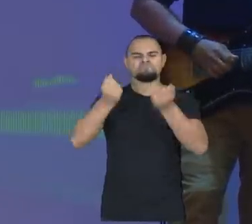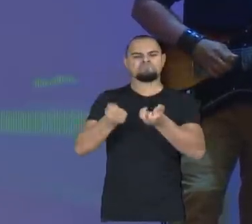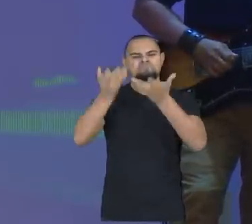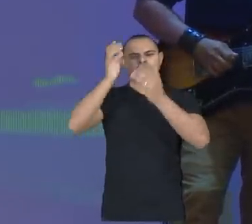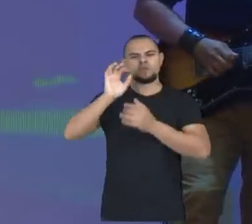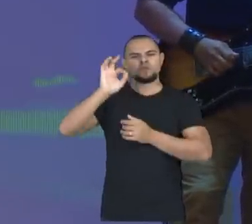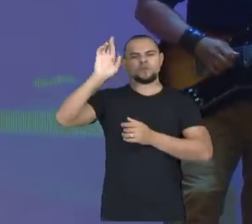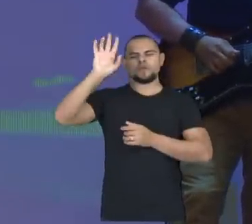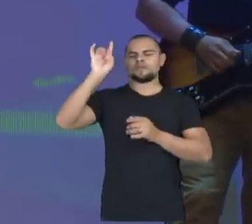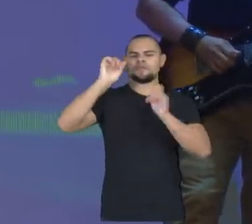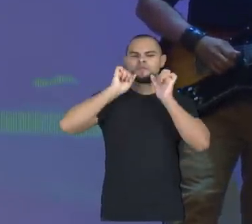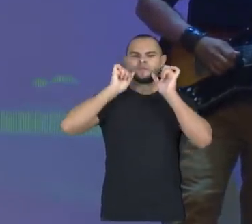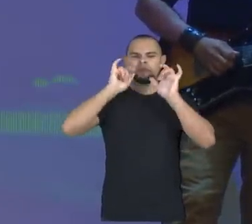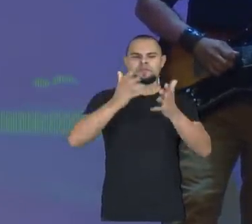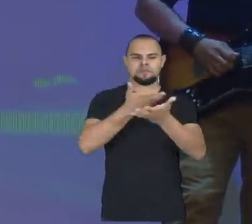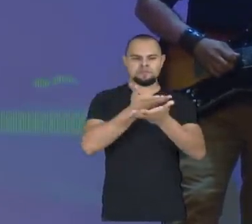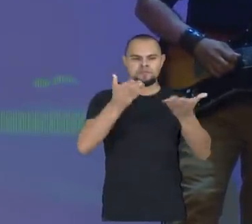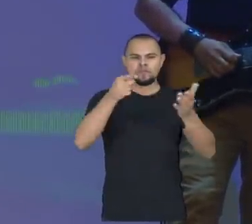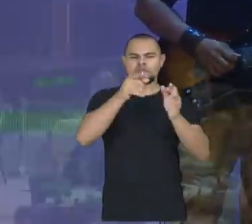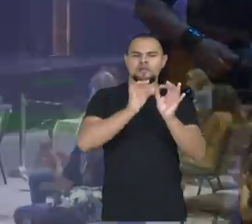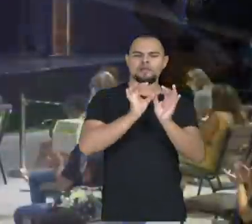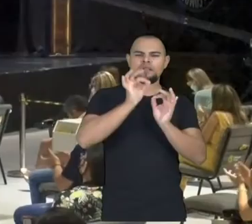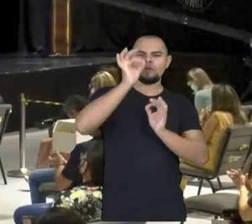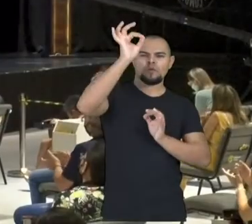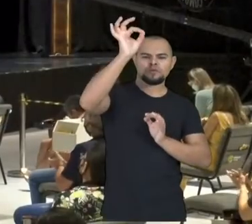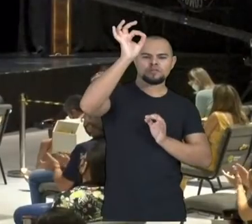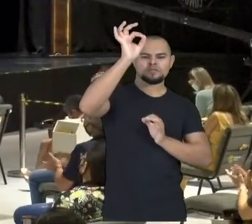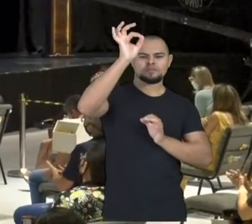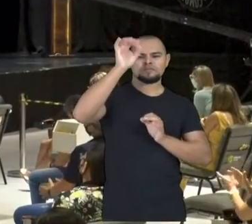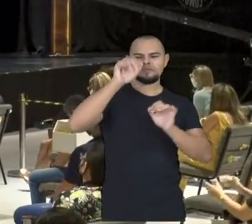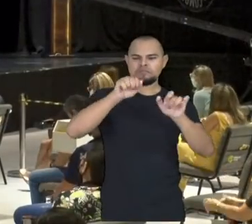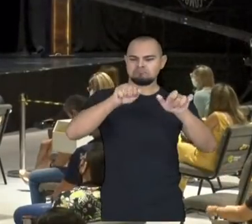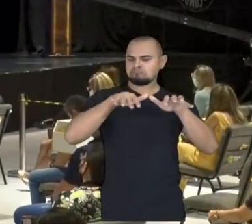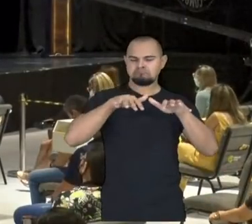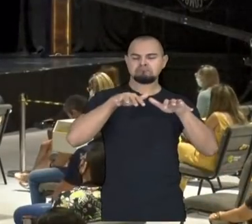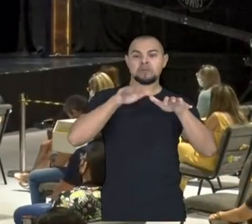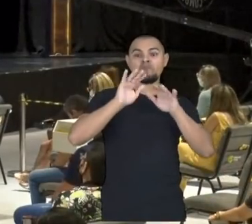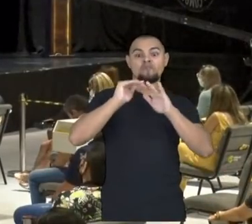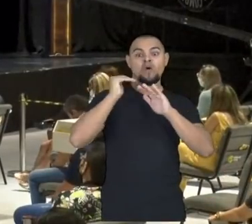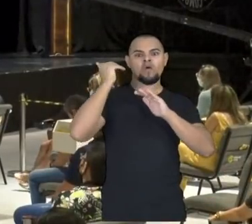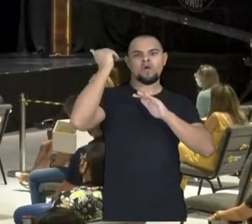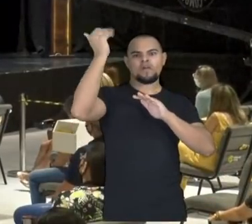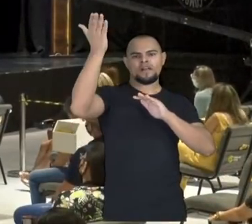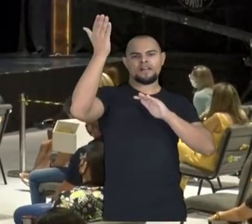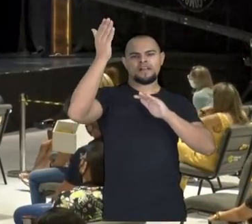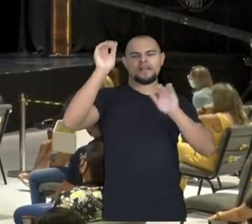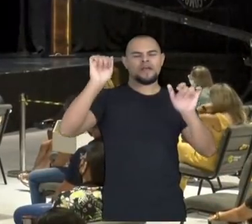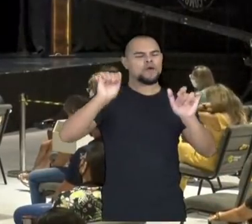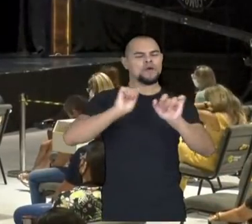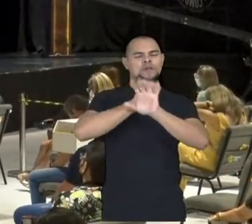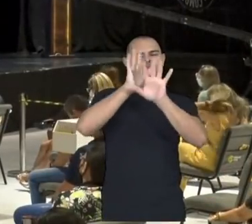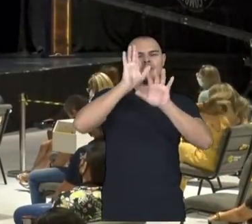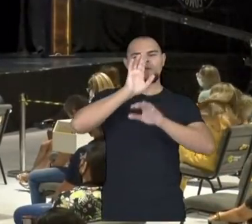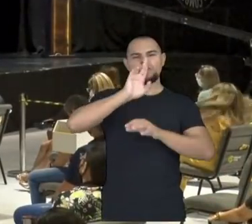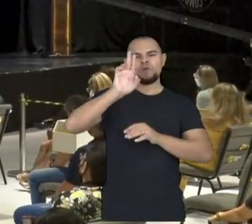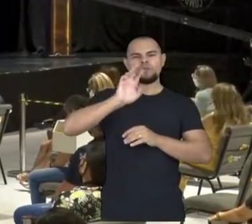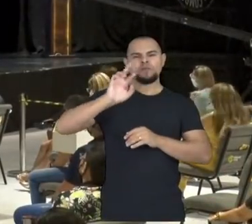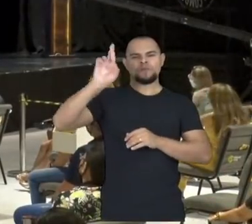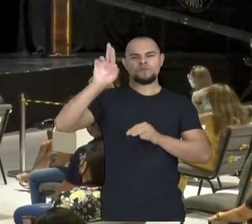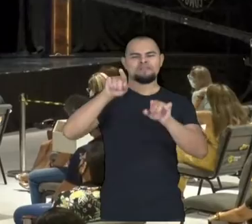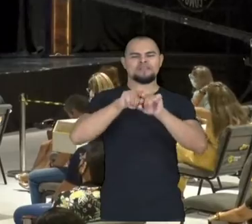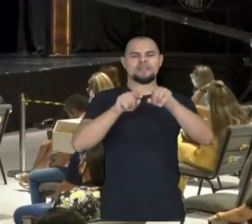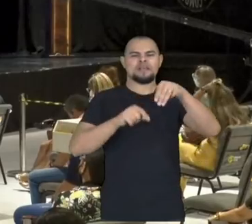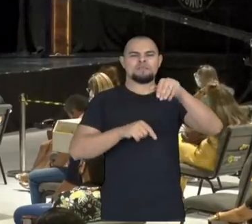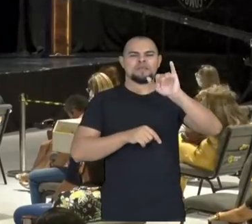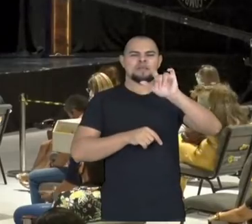tua vida. Você que está longe agora da gente aqui no auditório. Glórias ao nome do Senhor, gente. A Milena,